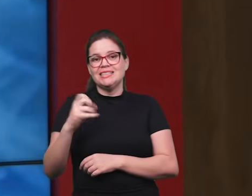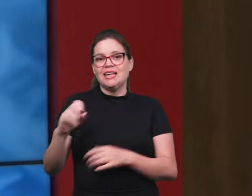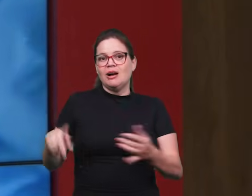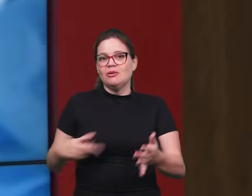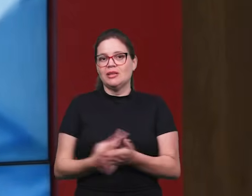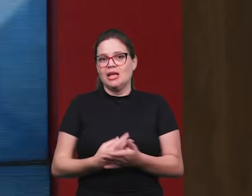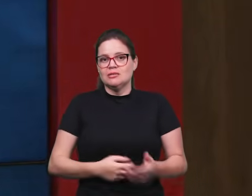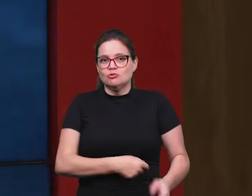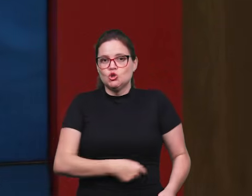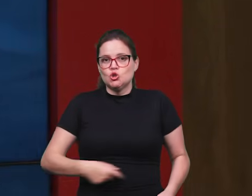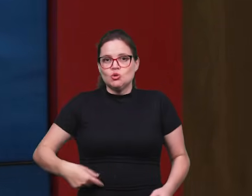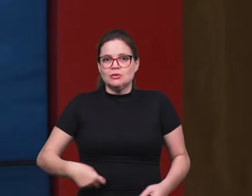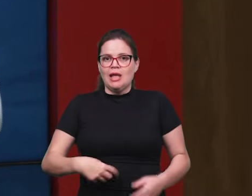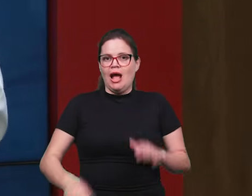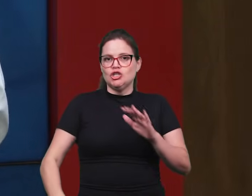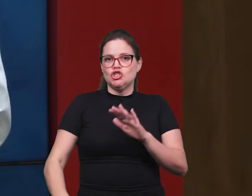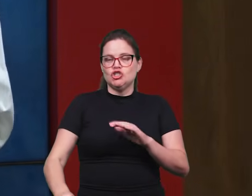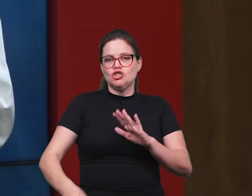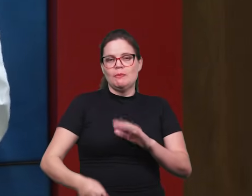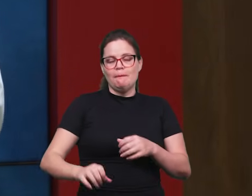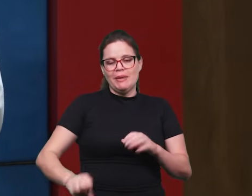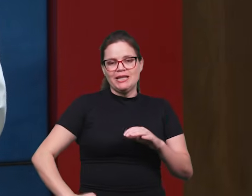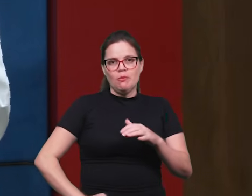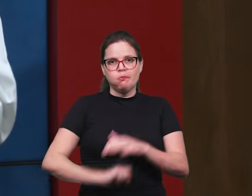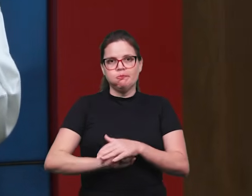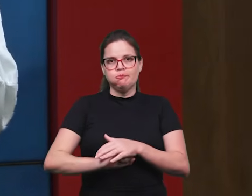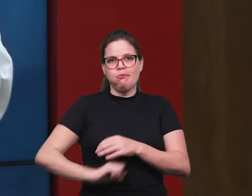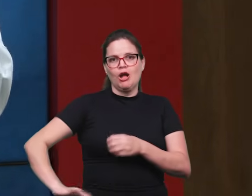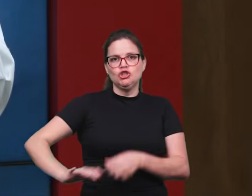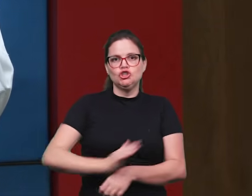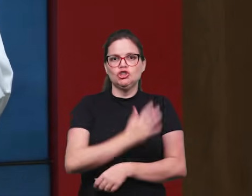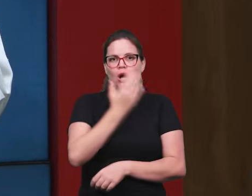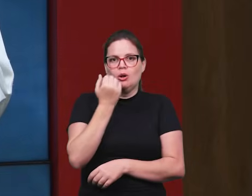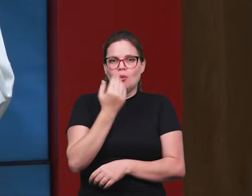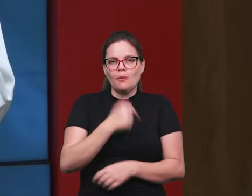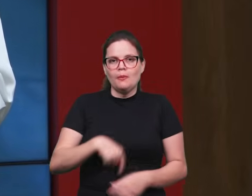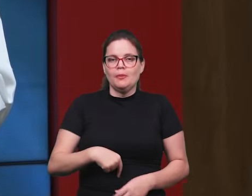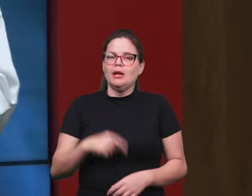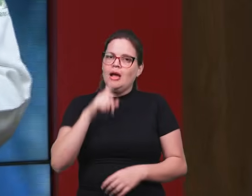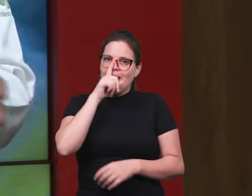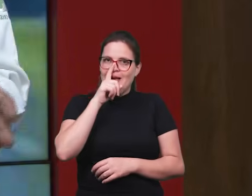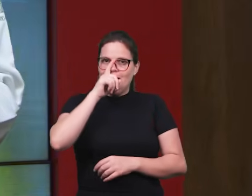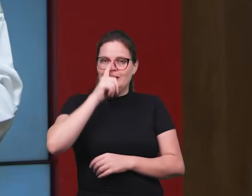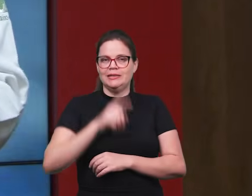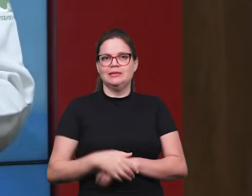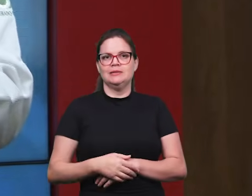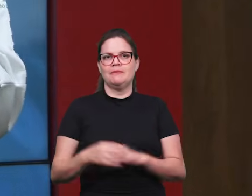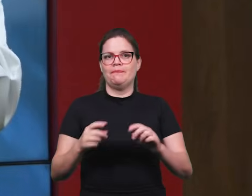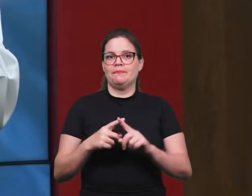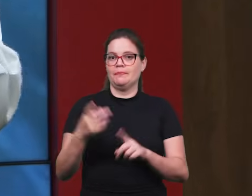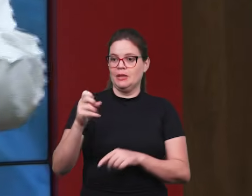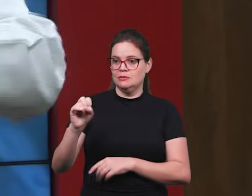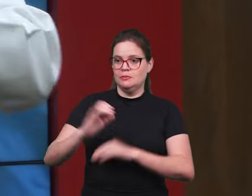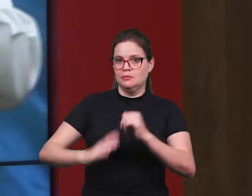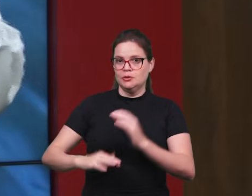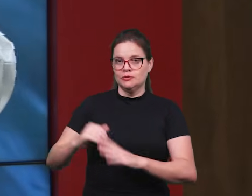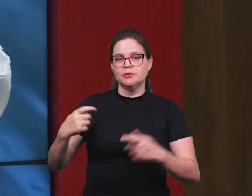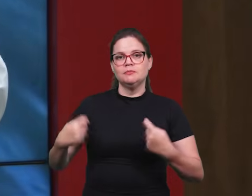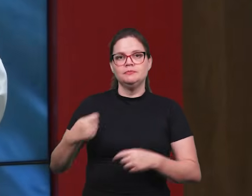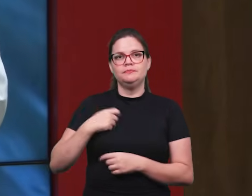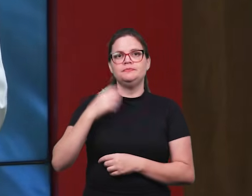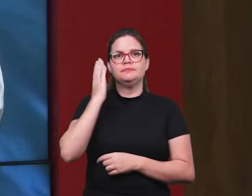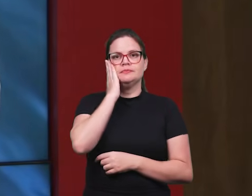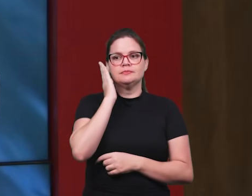cheio, que é um risco também, mas o anestesista que trabalha em emergência, ele tem que estar